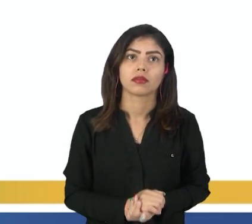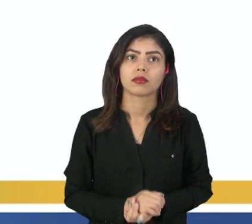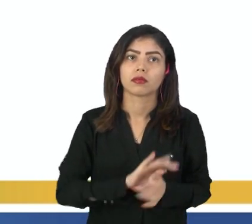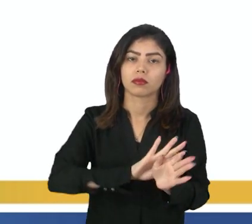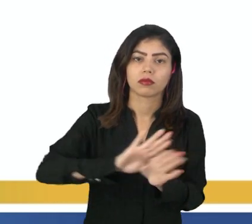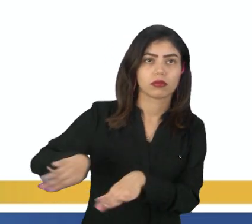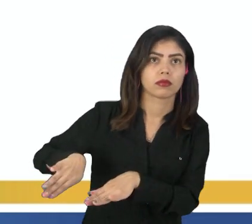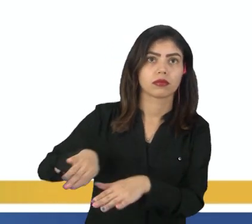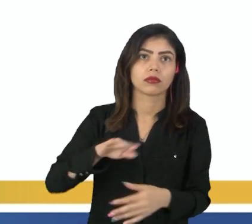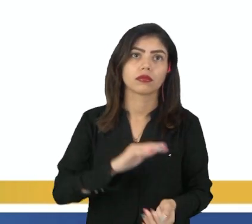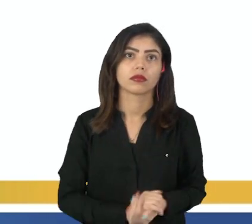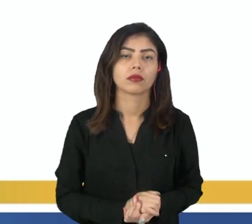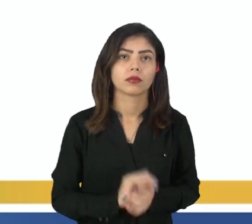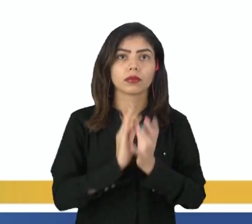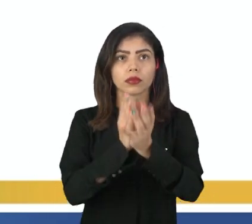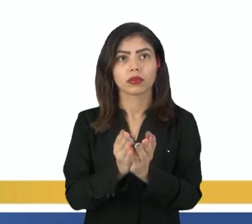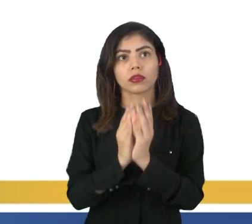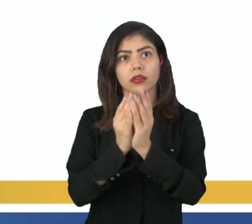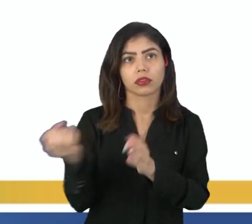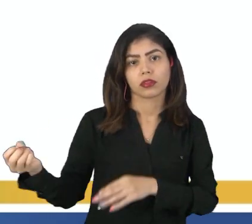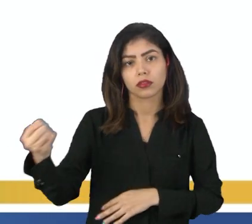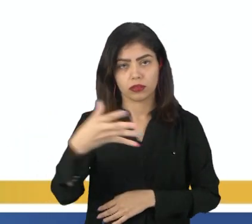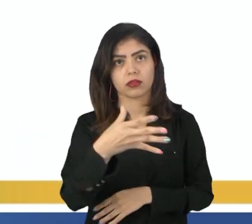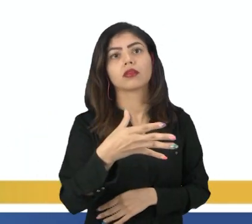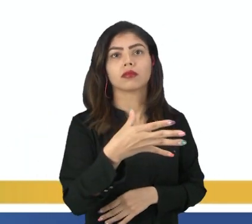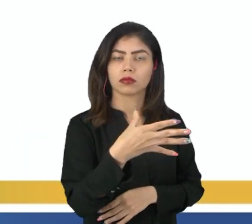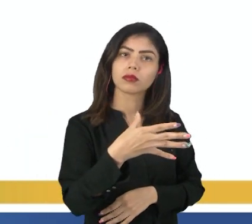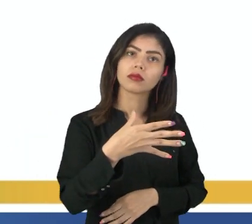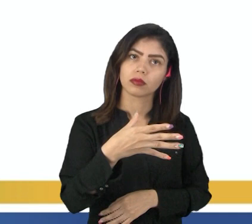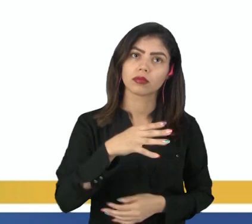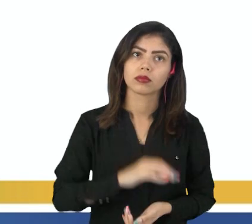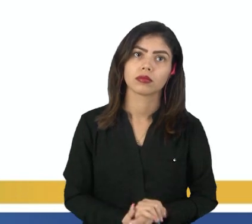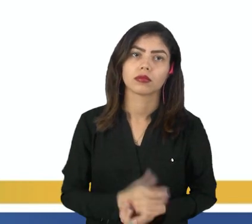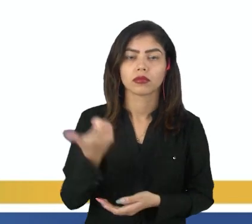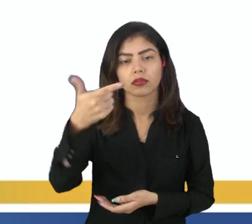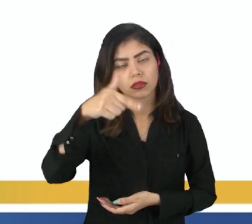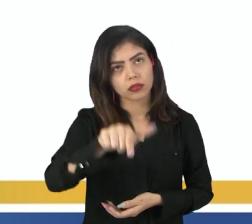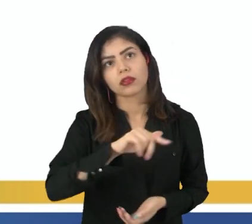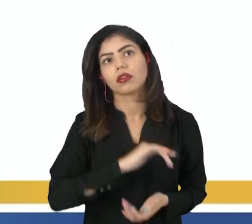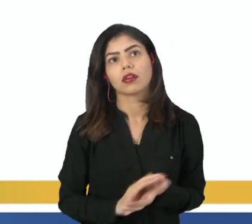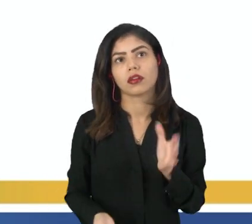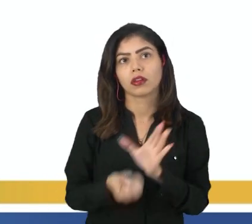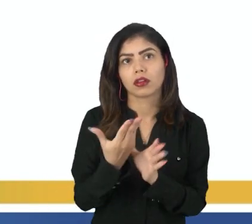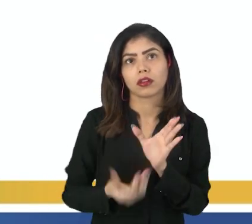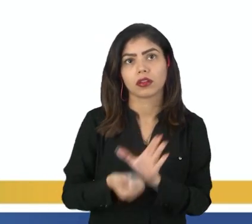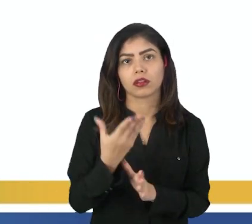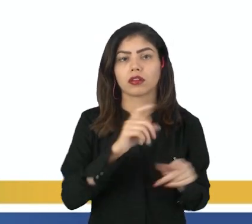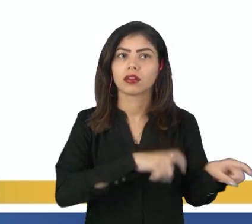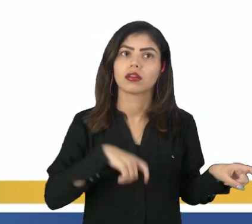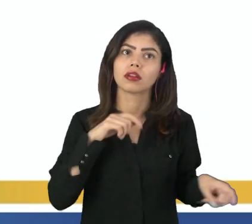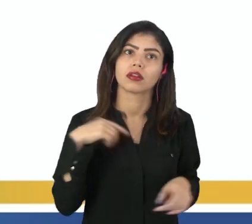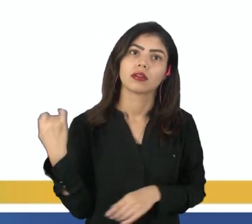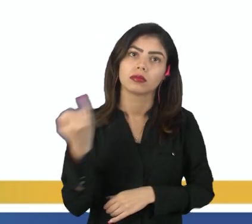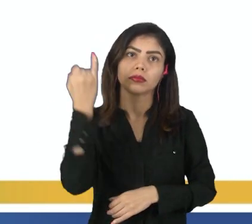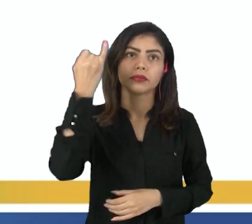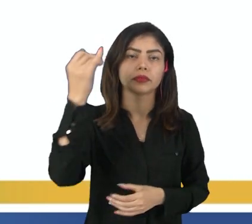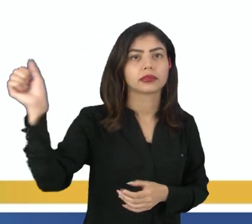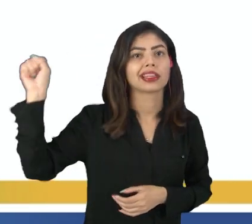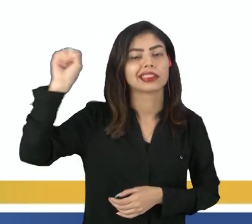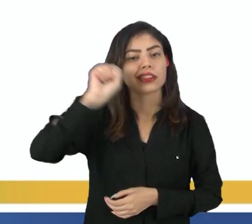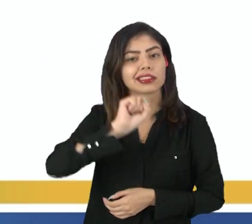eram deixados e os navios eram novamente carregados com produtos extraídos da colônia,